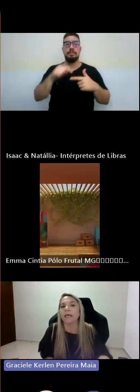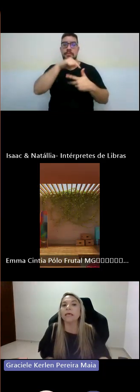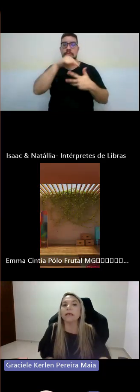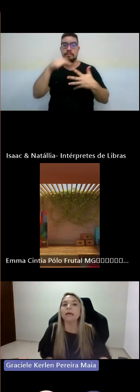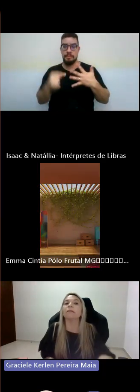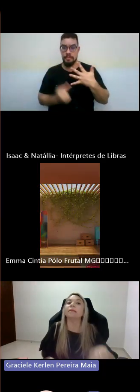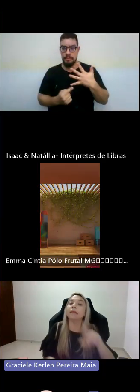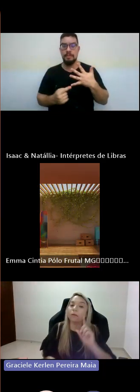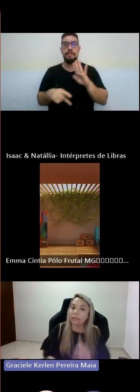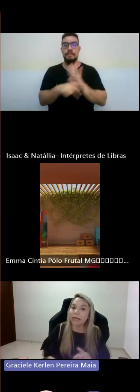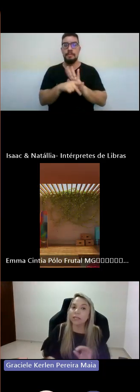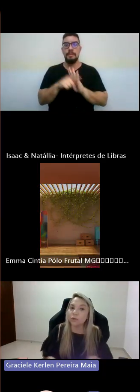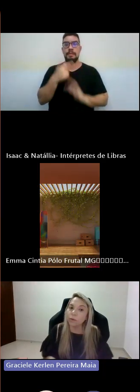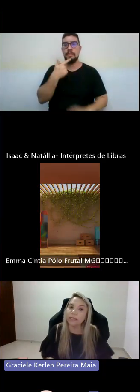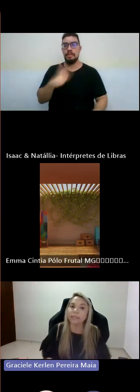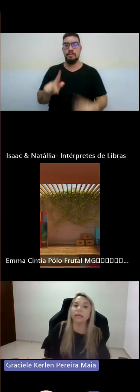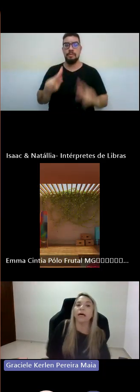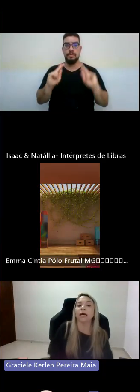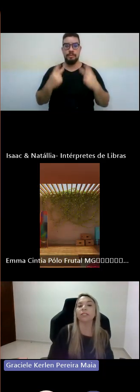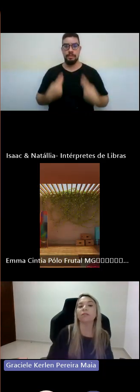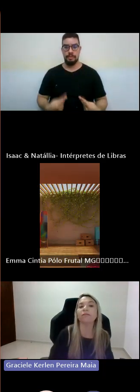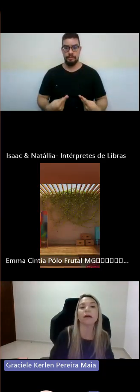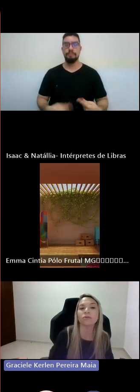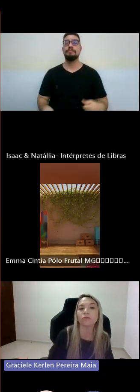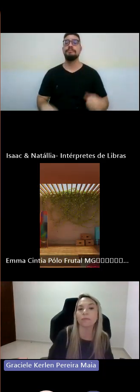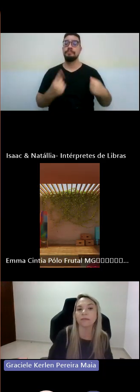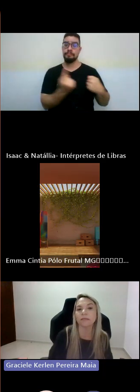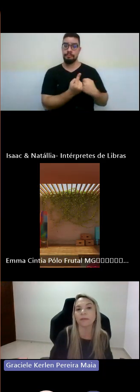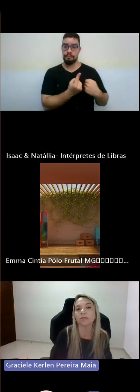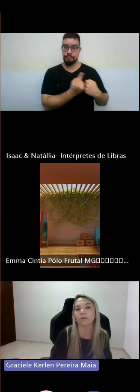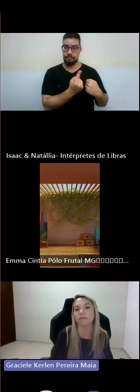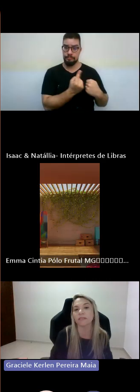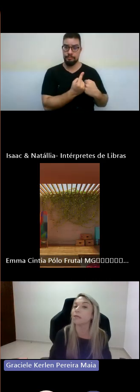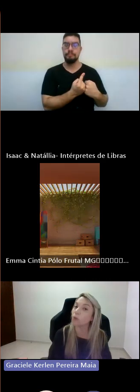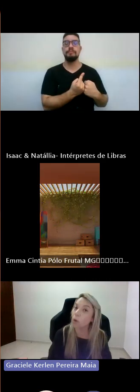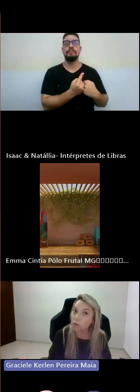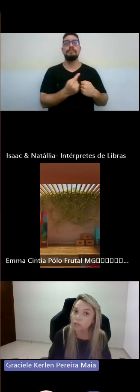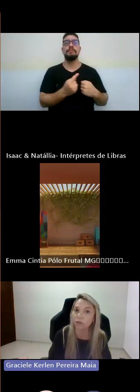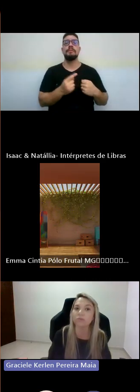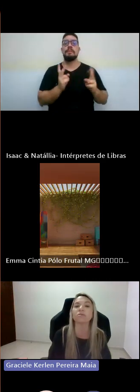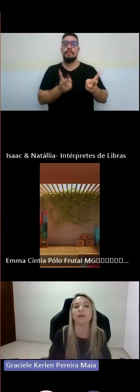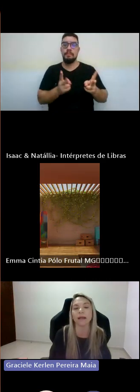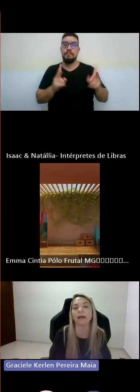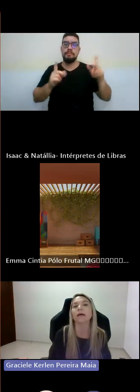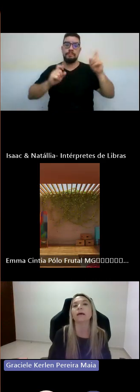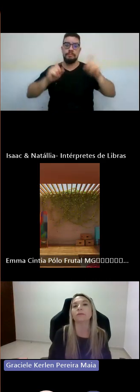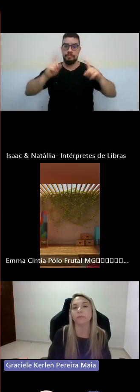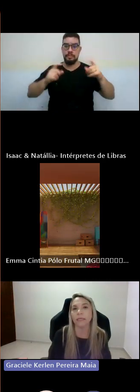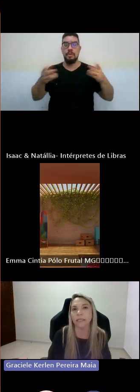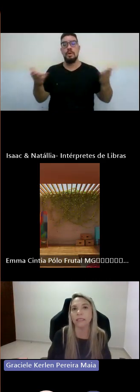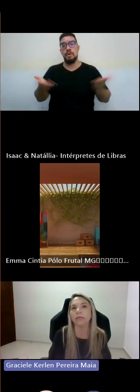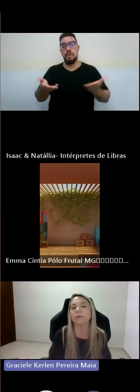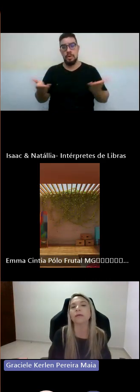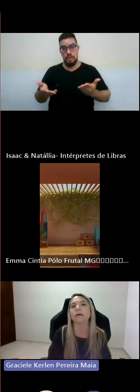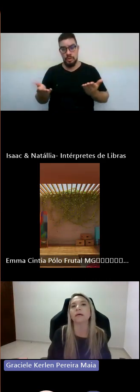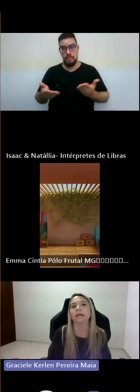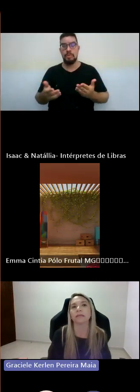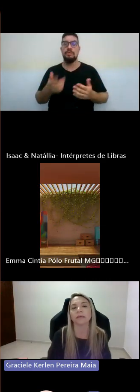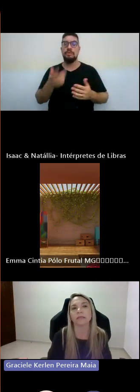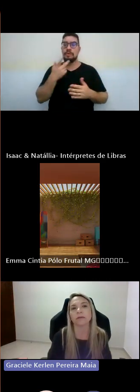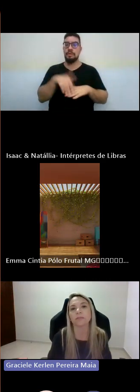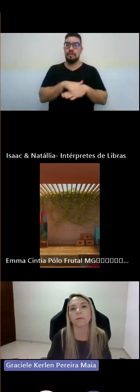aqui. E na unidade 1 ainda, a gente fala sobre as expressões faciais. Hoje nós vamos falar sobre